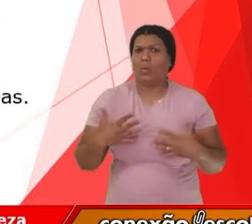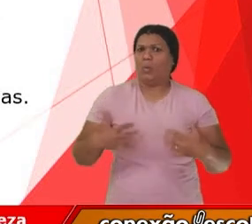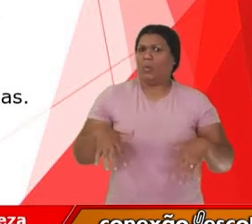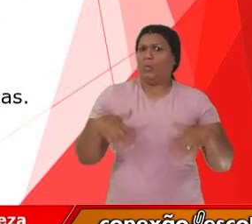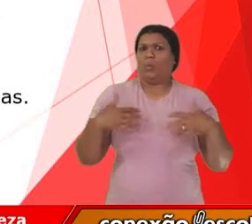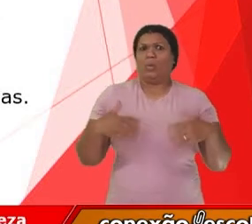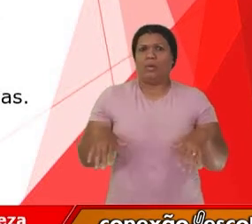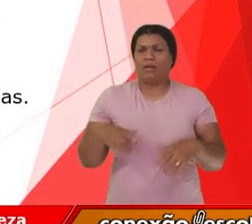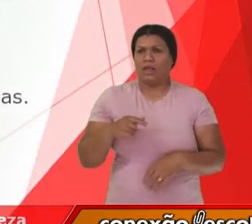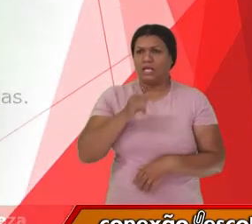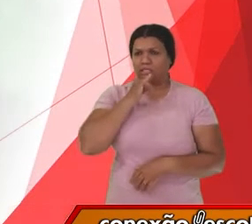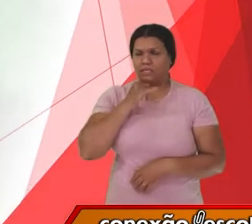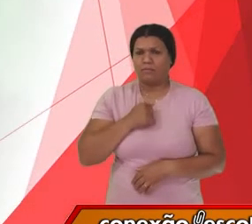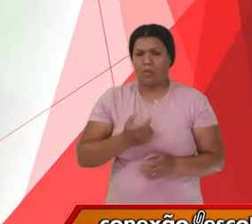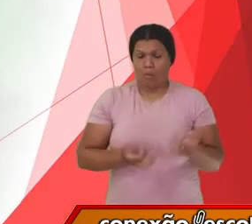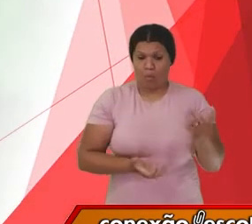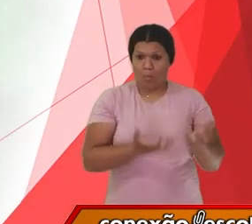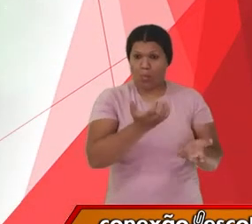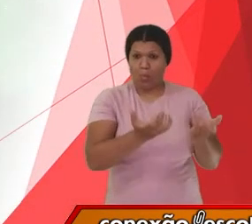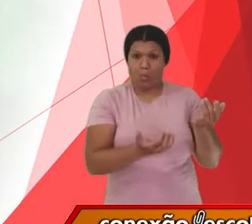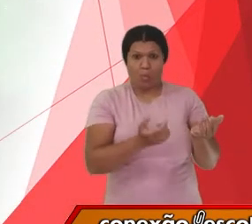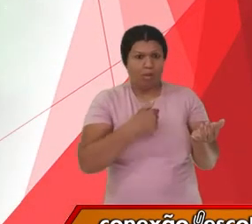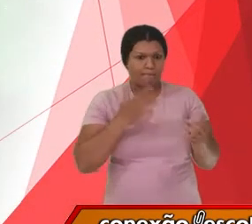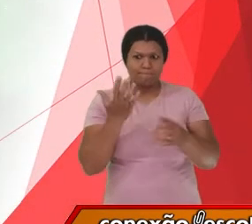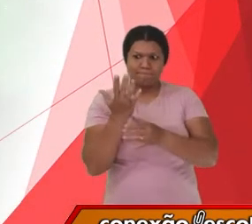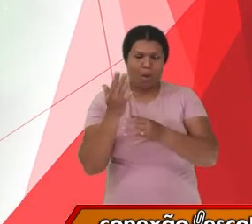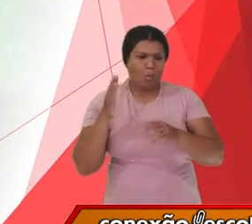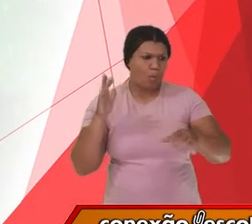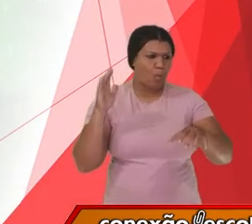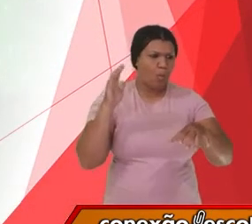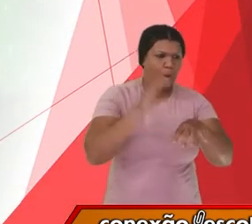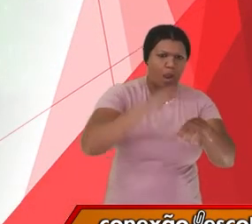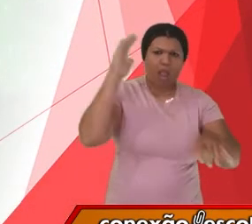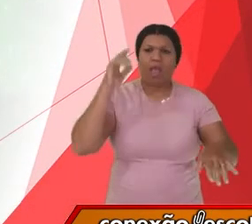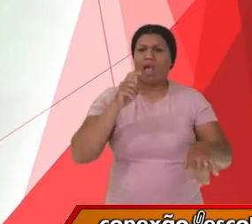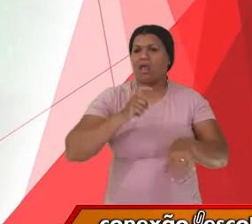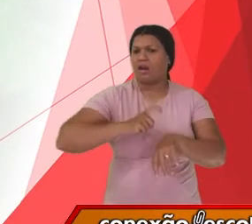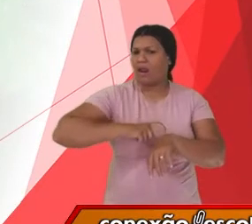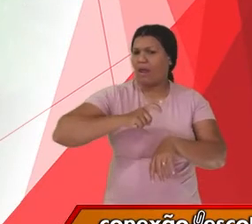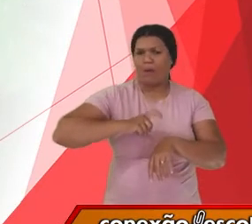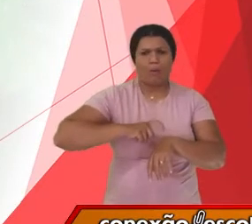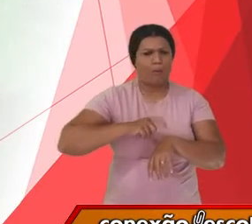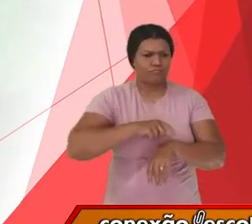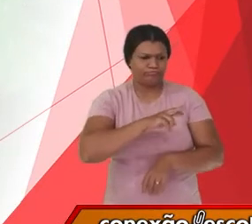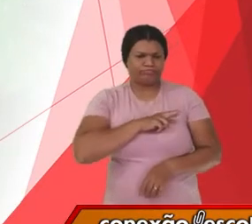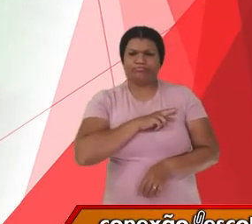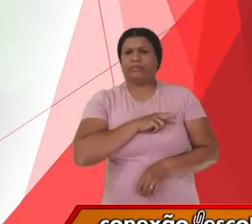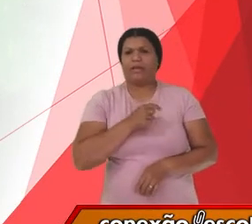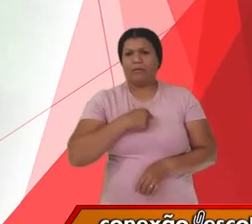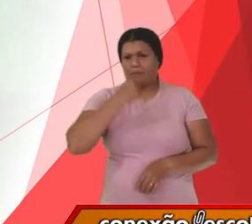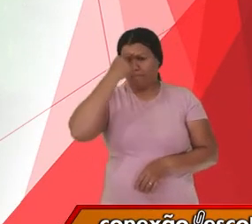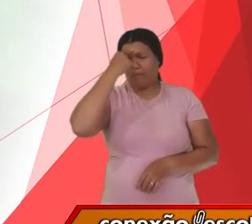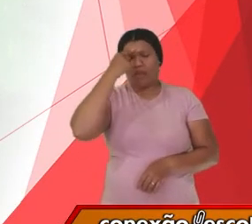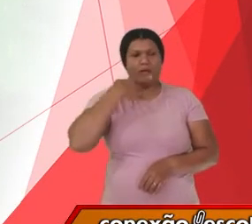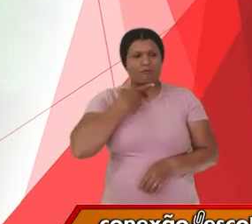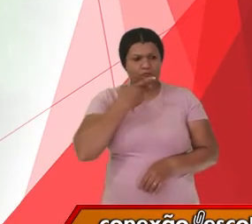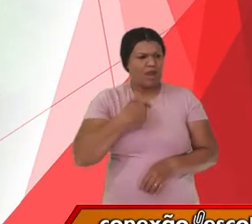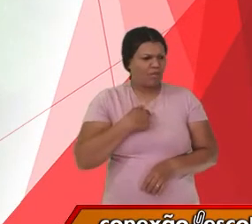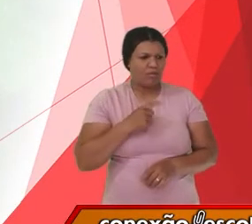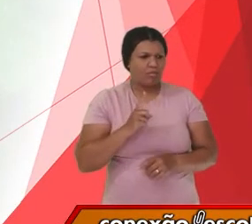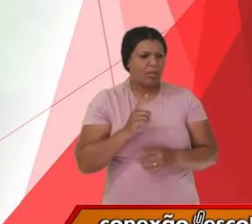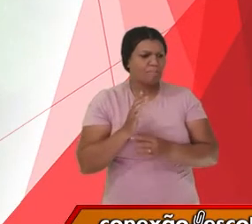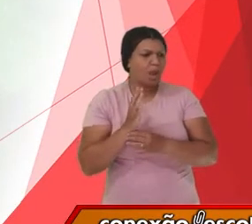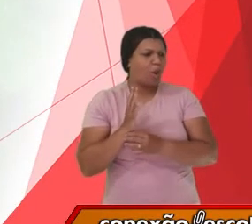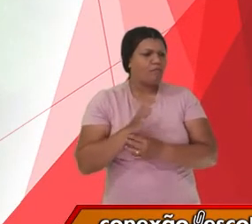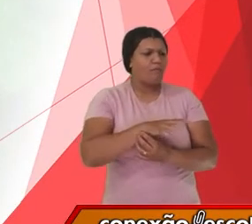Então, quando eu tiro a mão do fogo com rapidez, isso é uma resposta rápida e involuntária. Eu não paro para pensar,